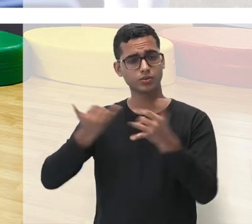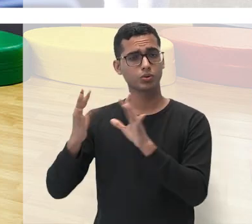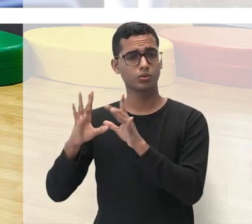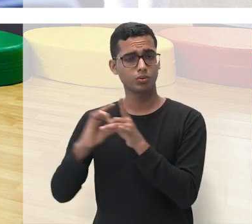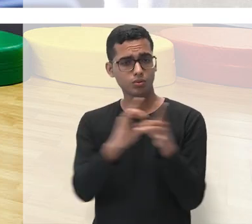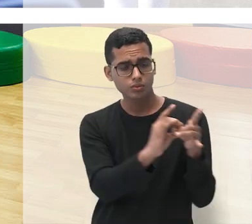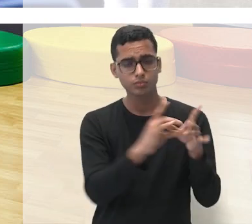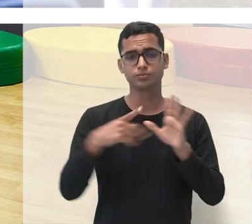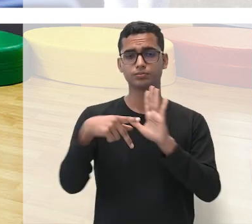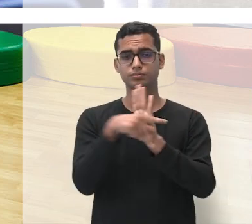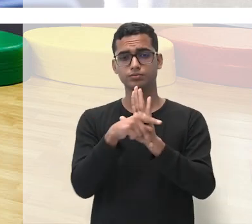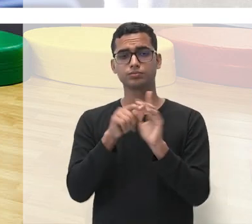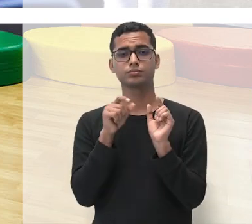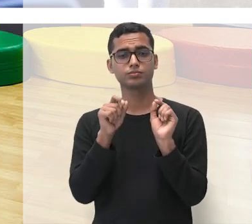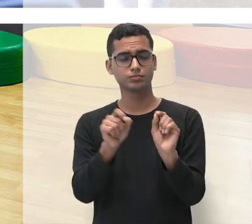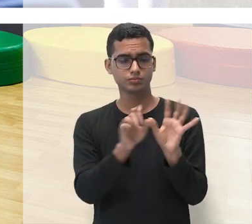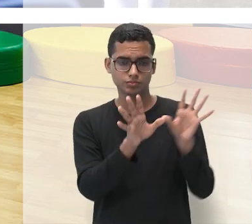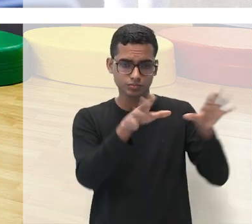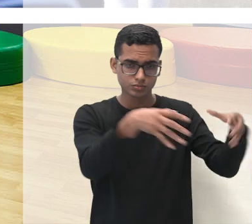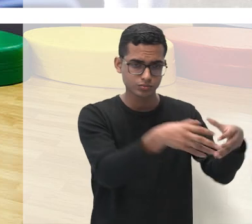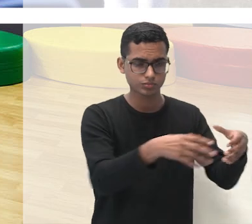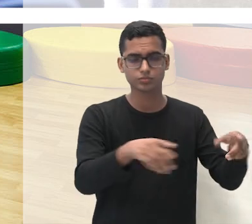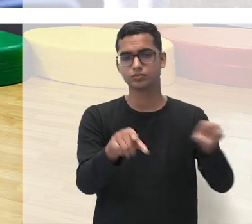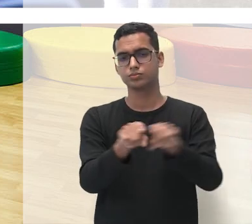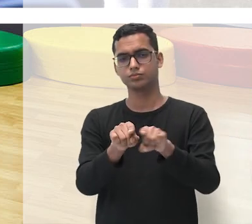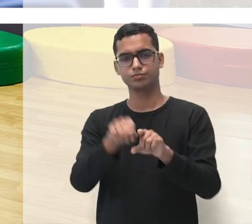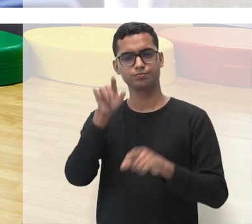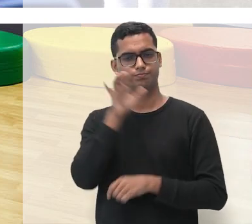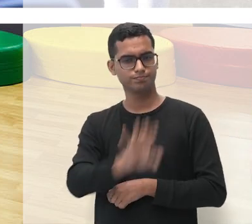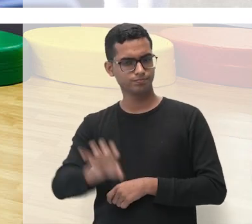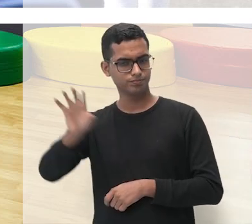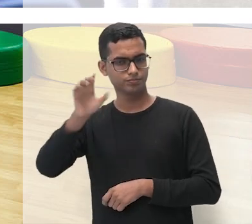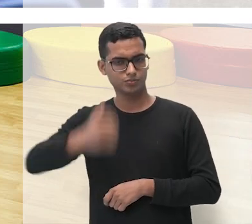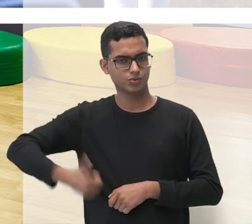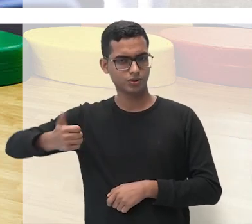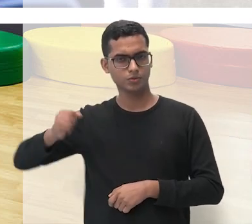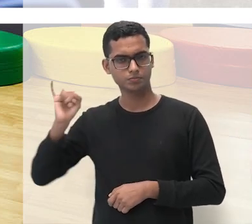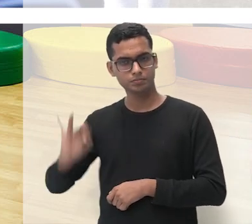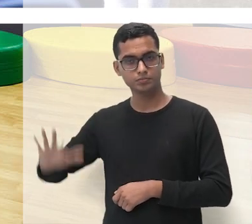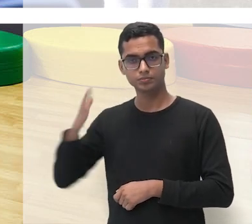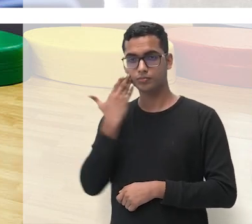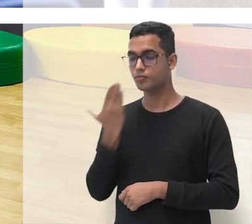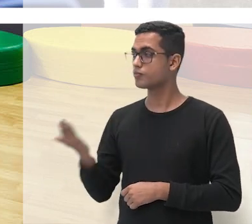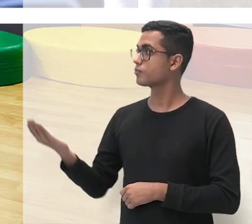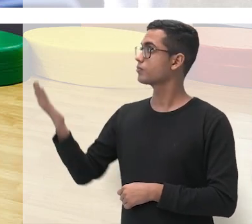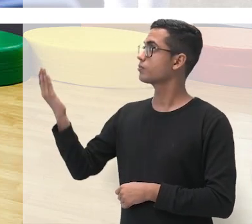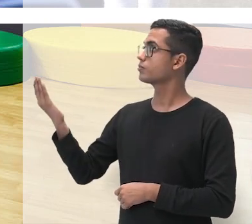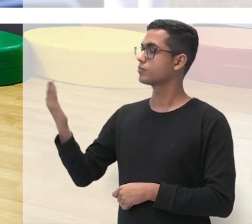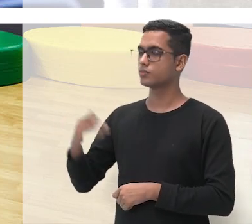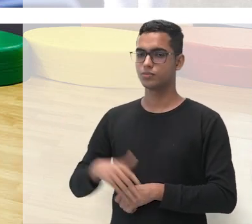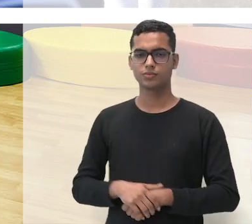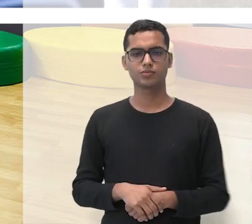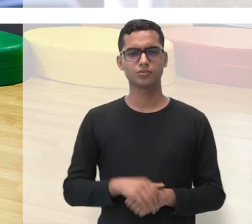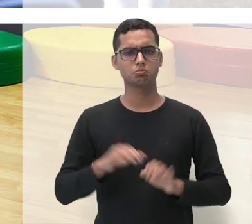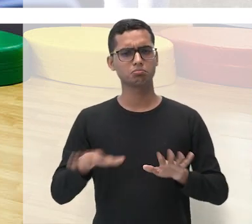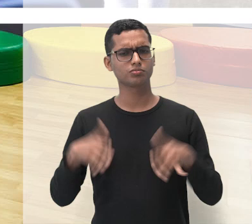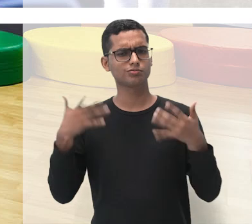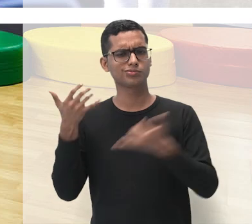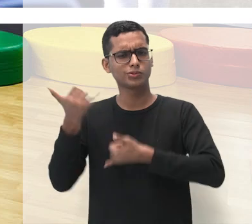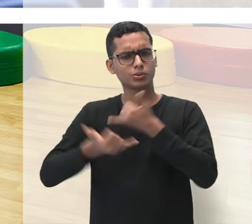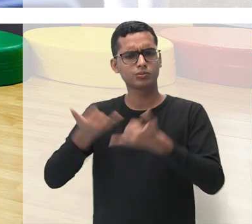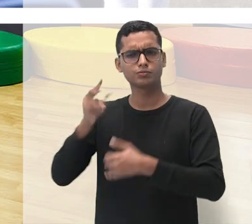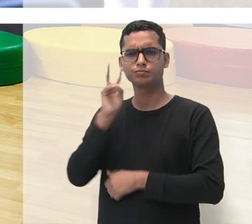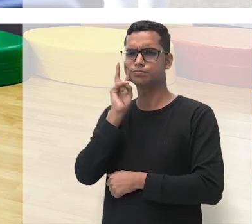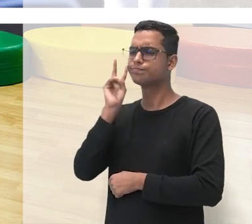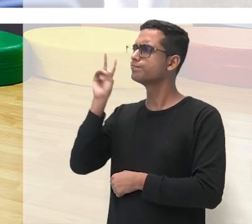contexto comunitário e regional. Então, observem aqui a nossa primeira imagem. Que brincadeira ou que jogo